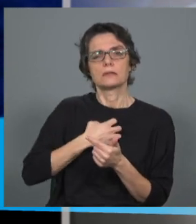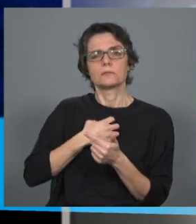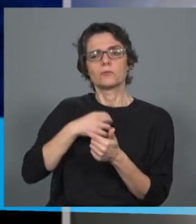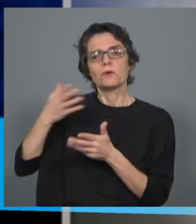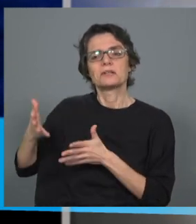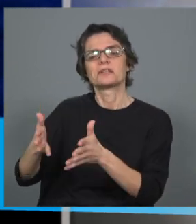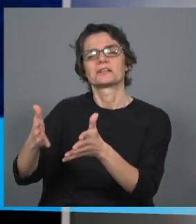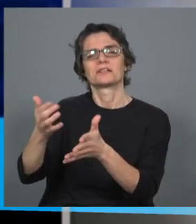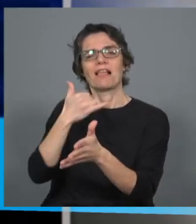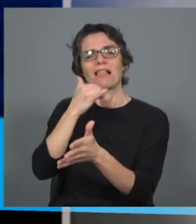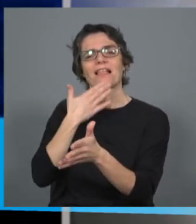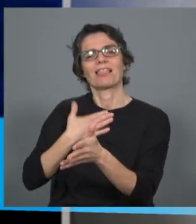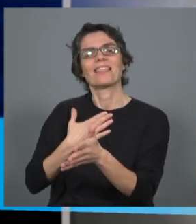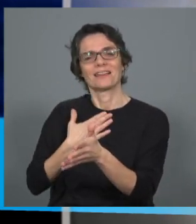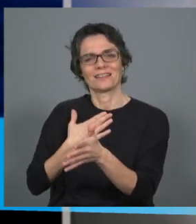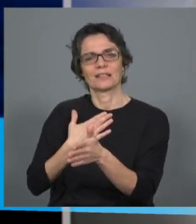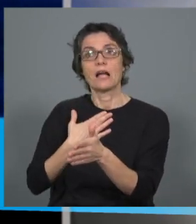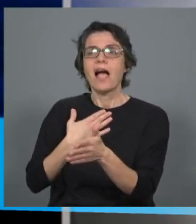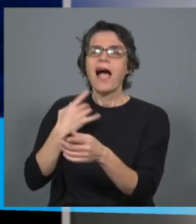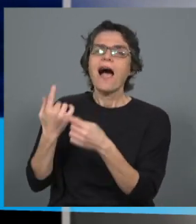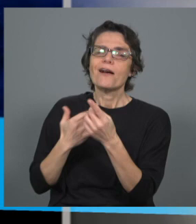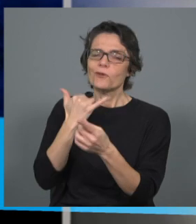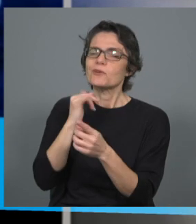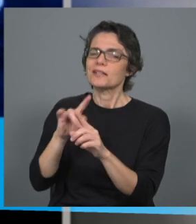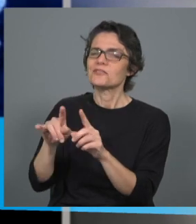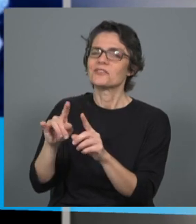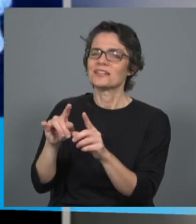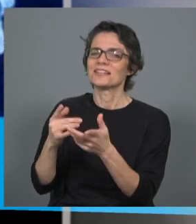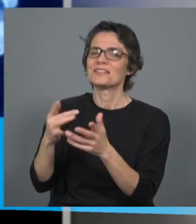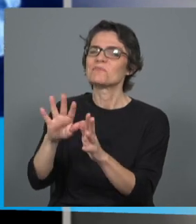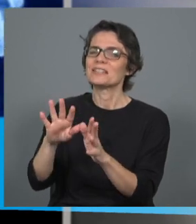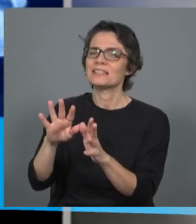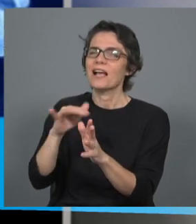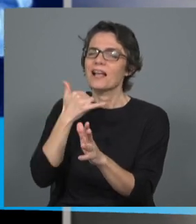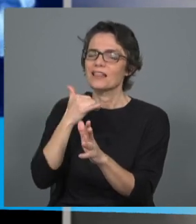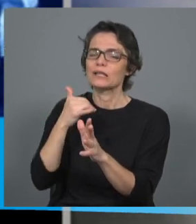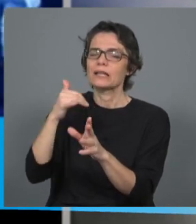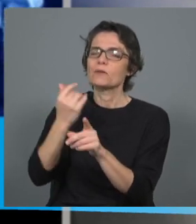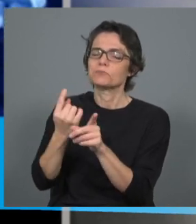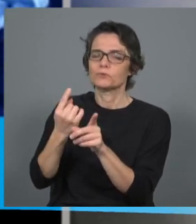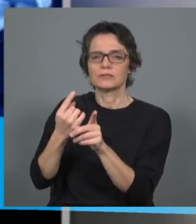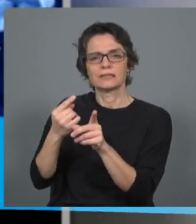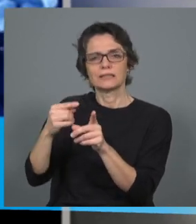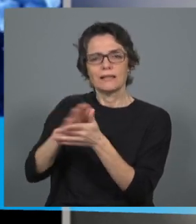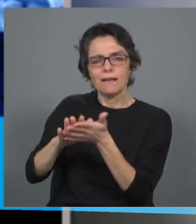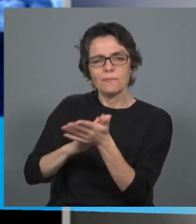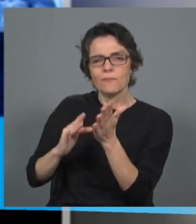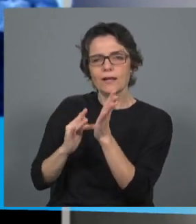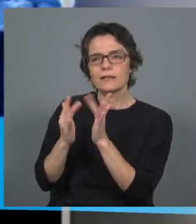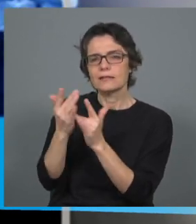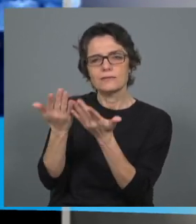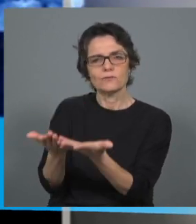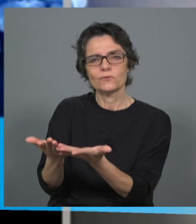alegria. Provavelmente não, às vezes, a alegria que esperamos, mas a alegria de seguir Jesus e de saber que caminhamos com Ele, que sonhamos com